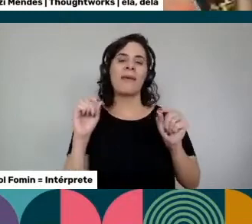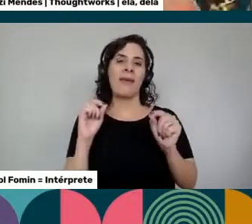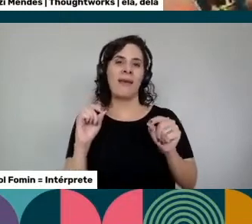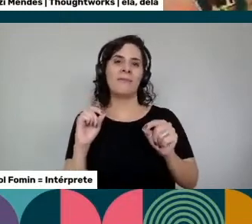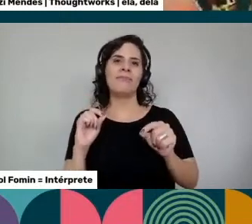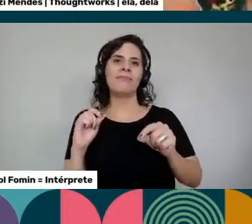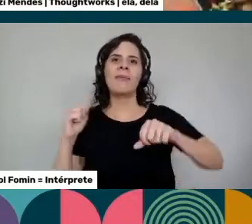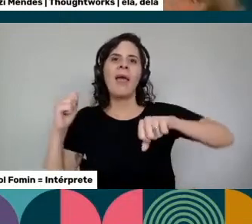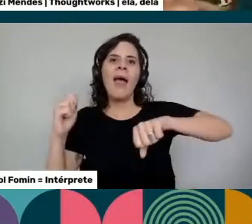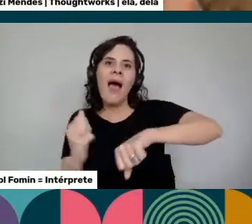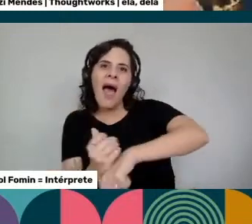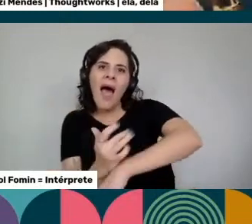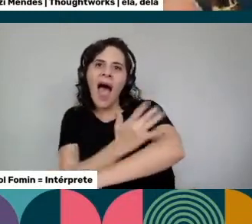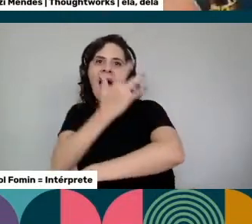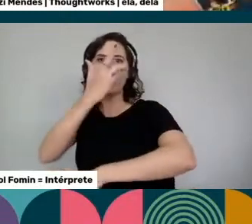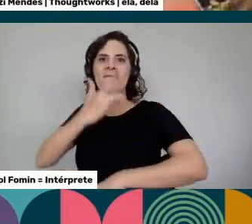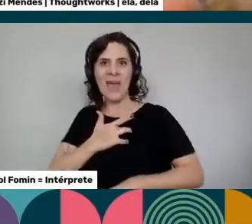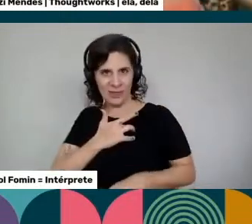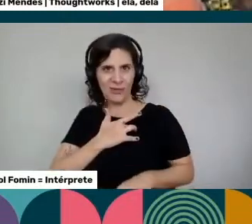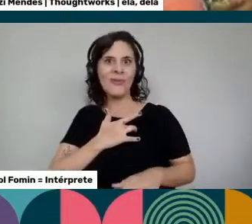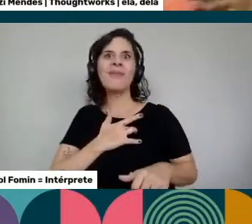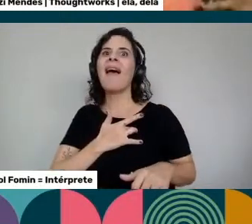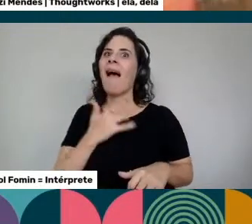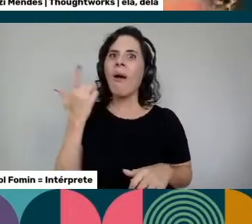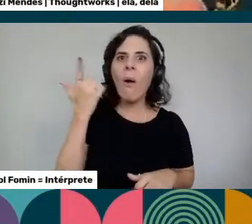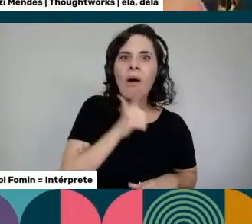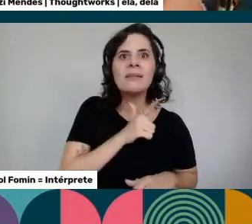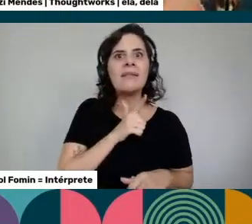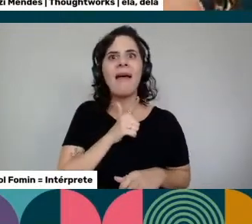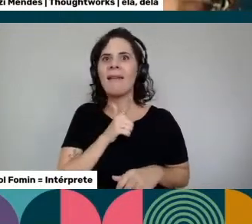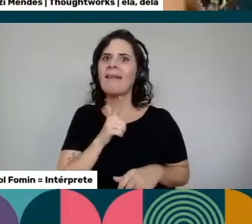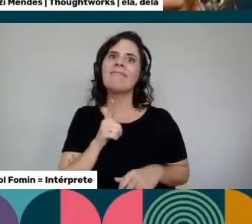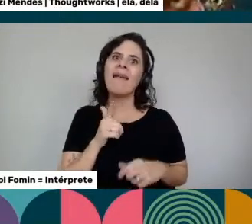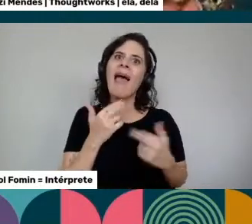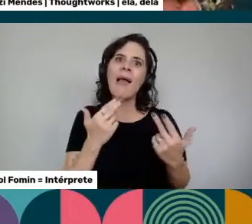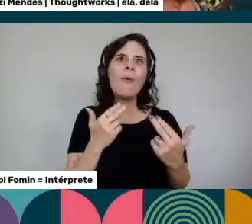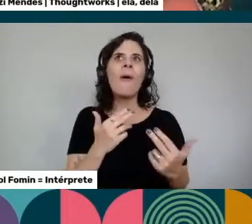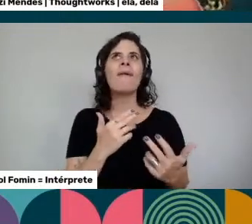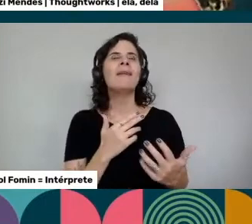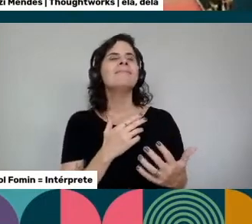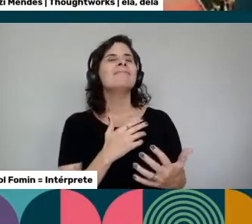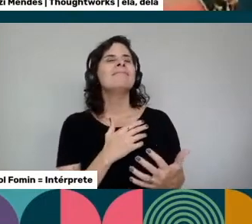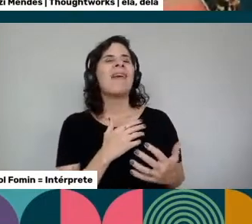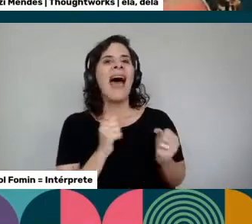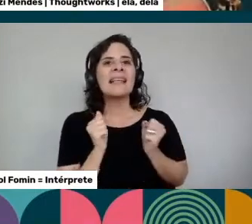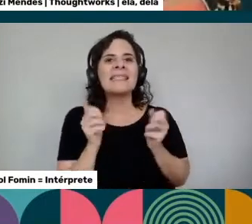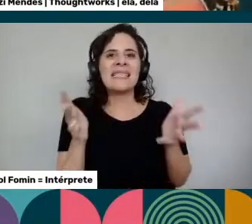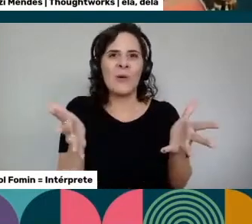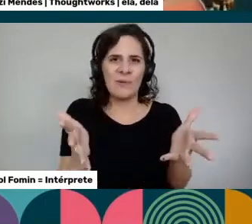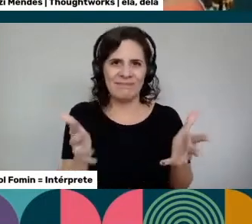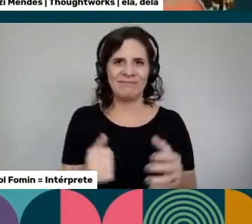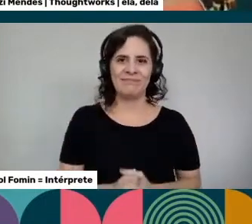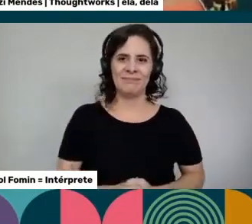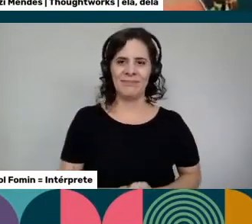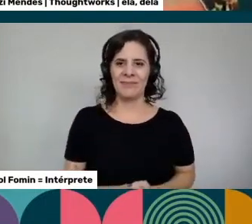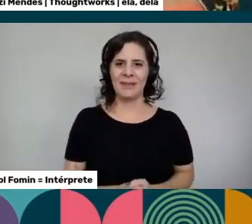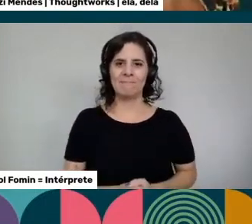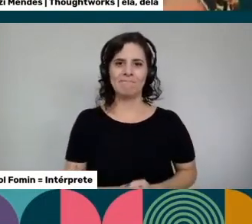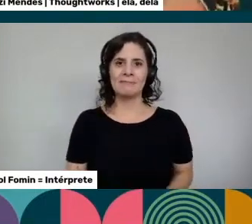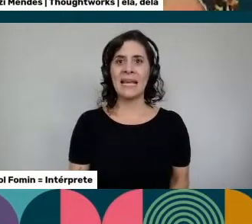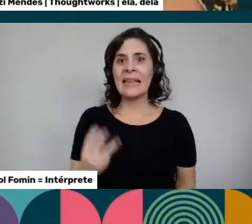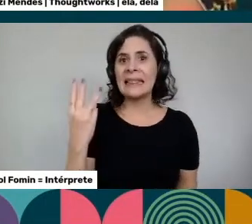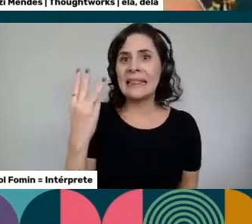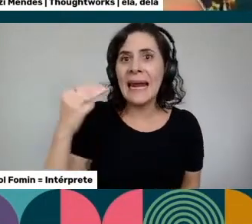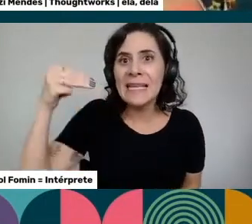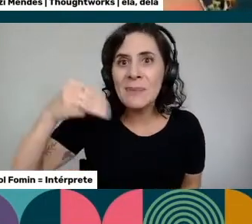A gente só vai aprender se a gente se permitir afetar pelas pessoas e a convivência. A gente tem 3 minutos. Luan já está falando aqui para a